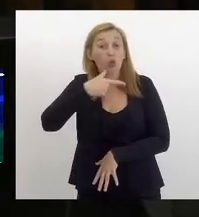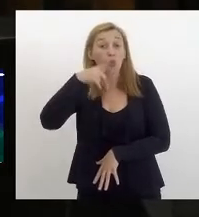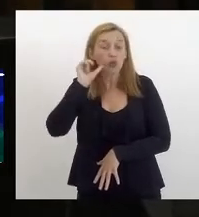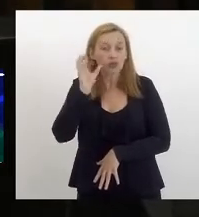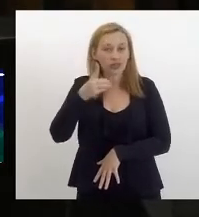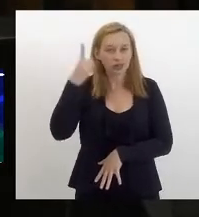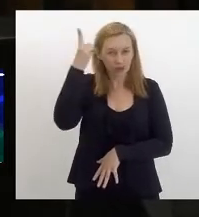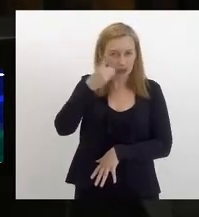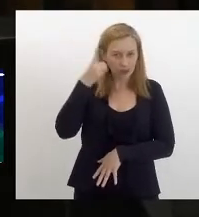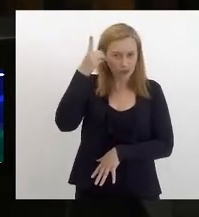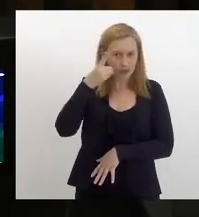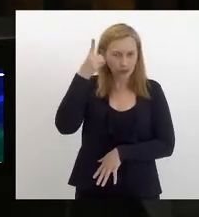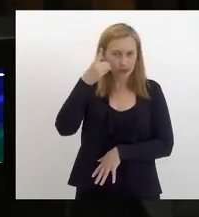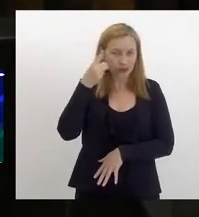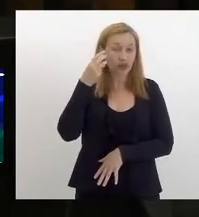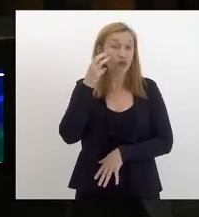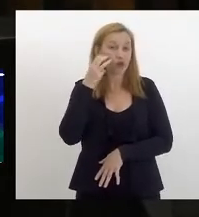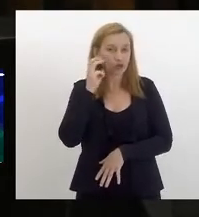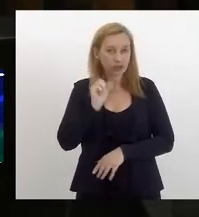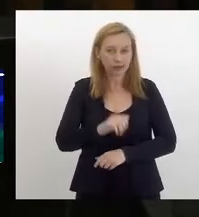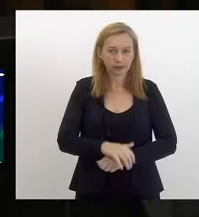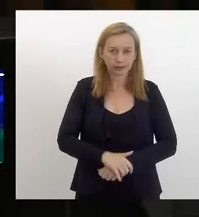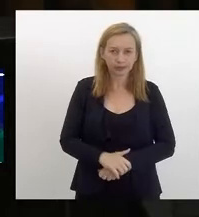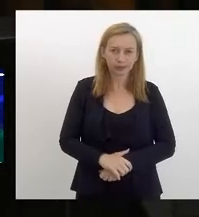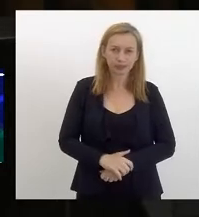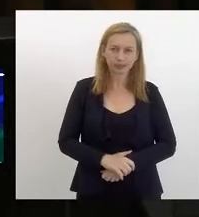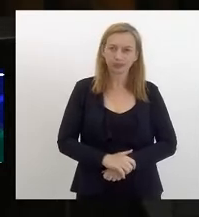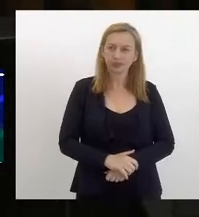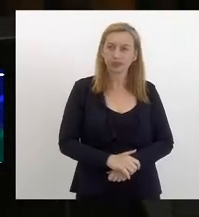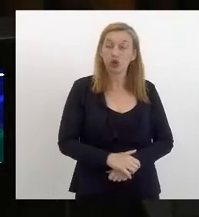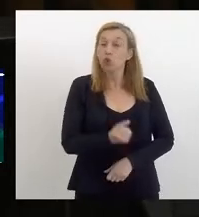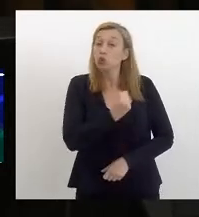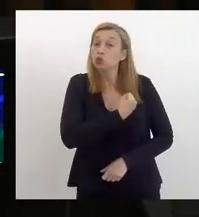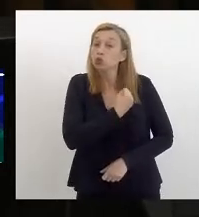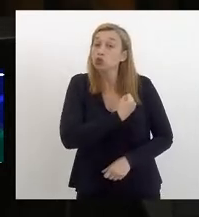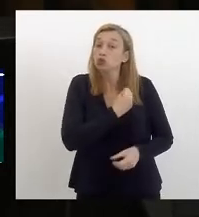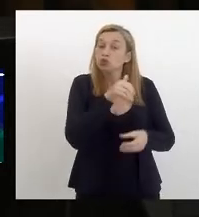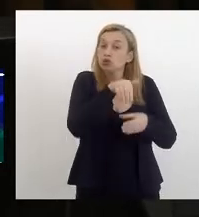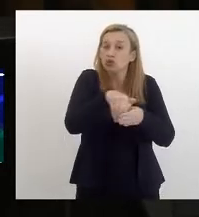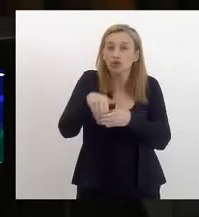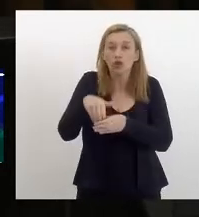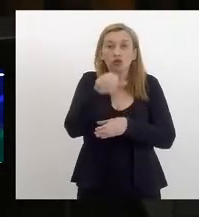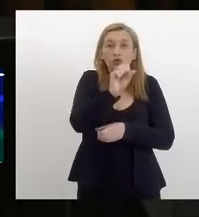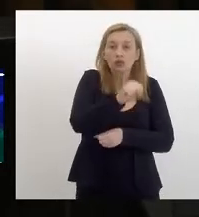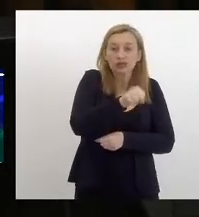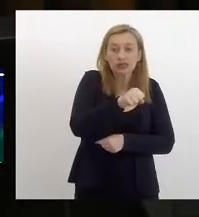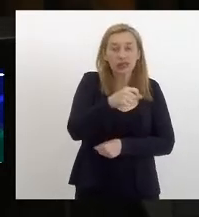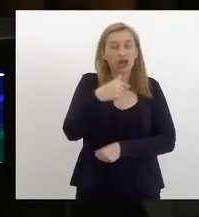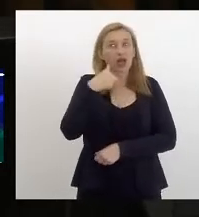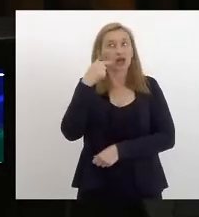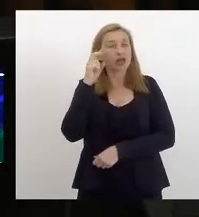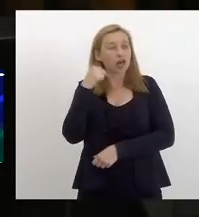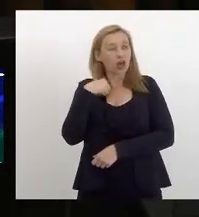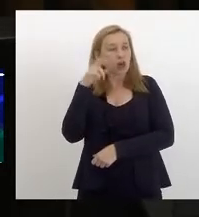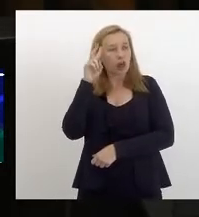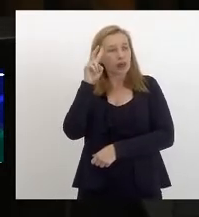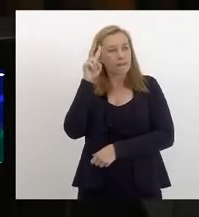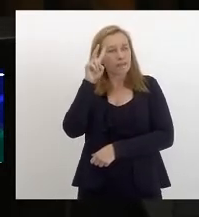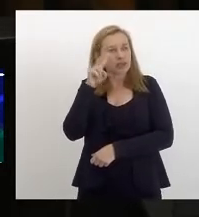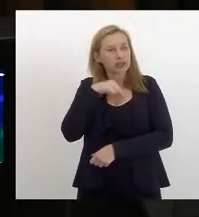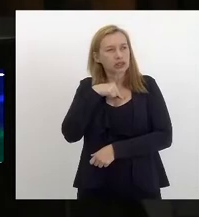Deputado waldeck Carneiro o número de votos sim salvo erro de memória